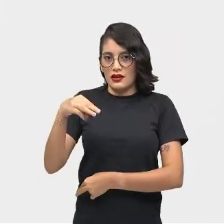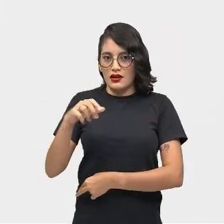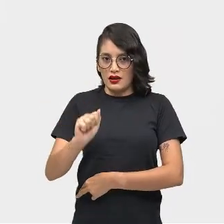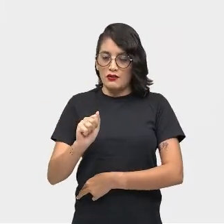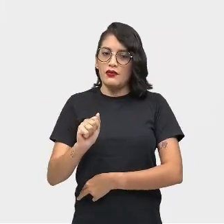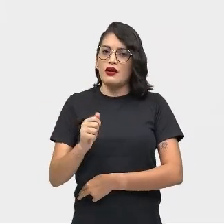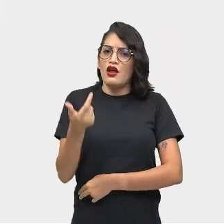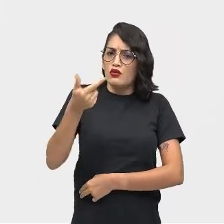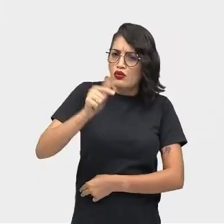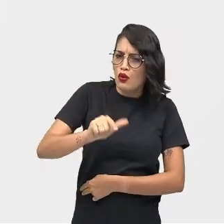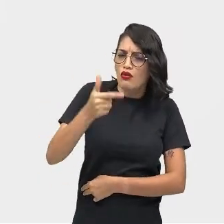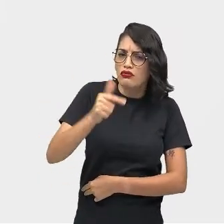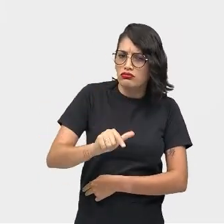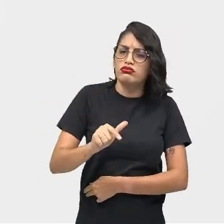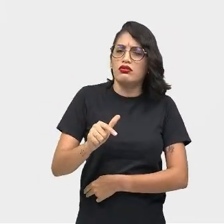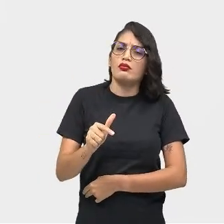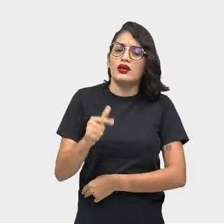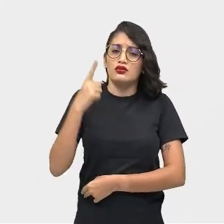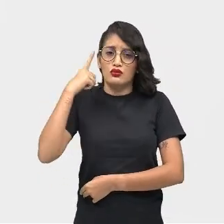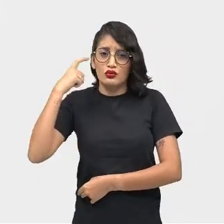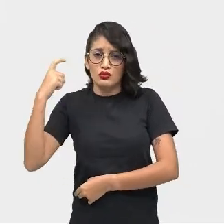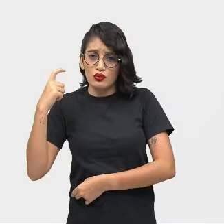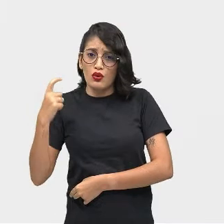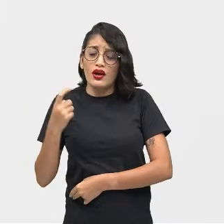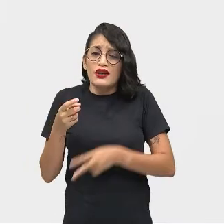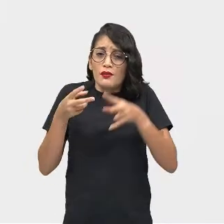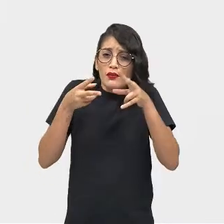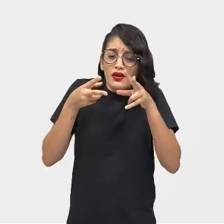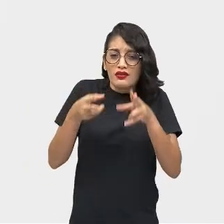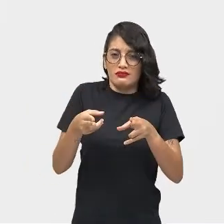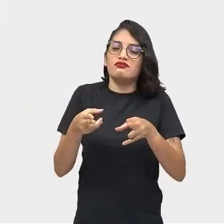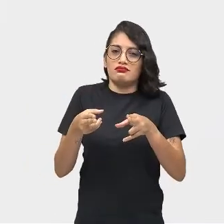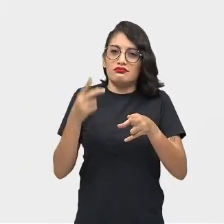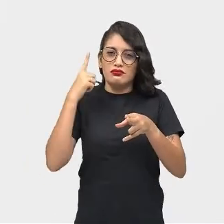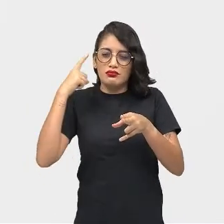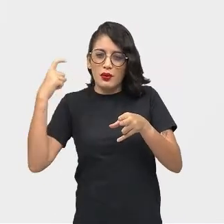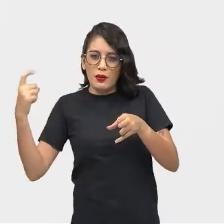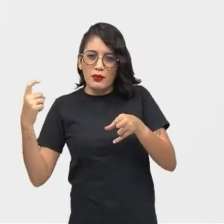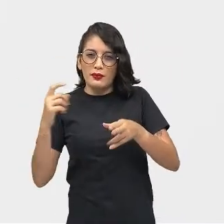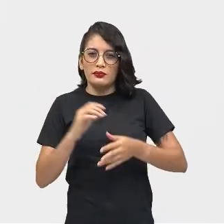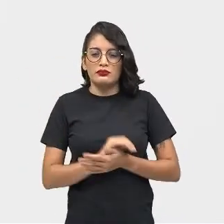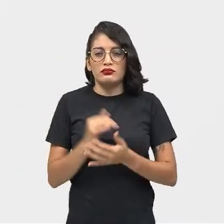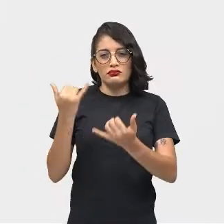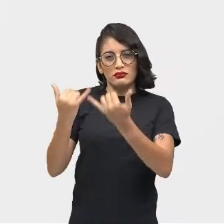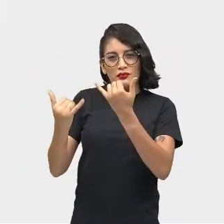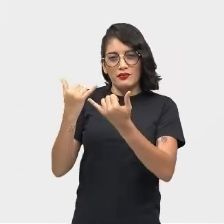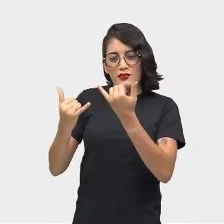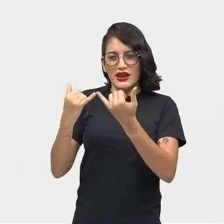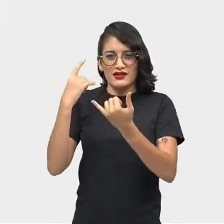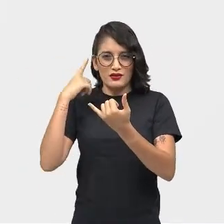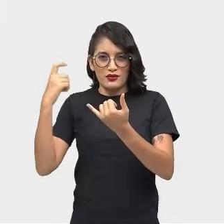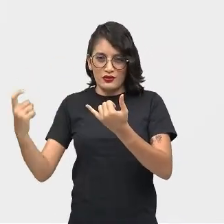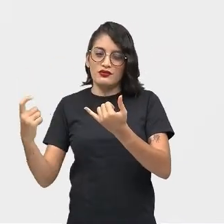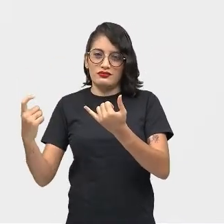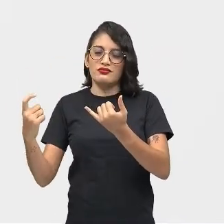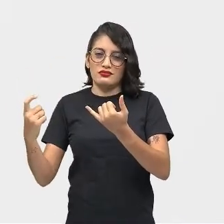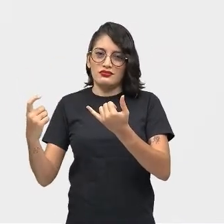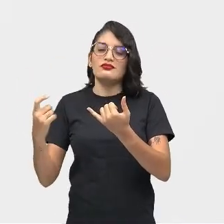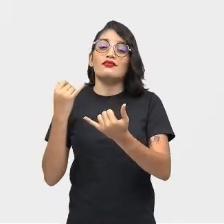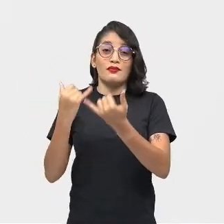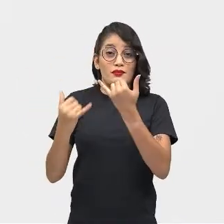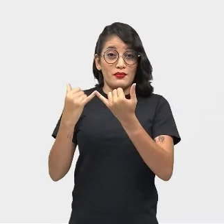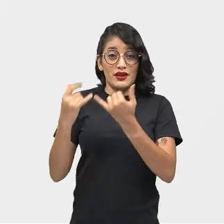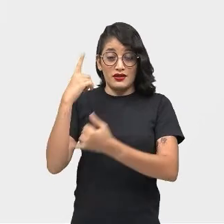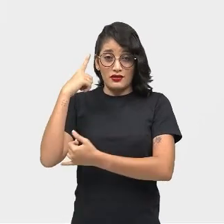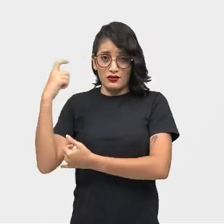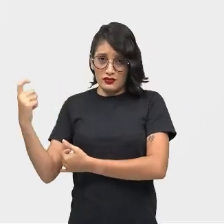ou a semelhança de sons. Semelhança de sons. semelhança de sons. Não quer dizer que sejam